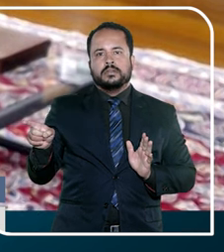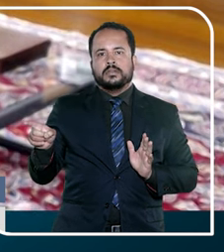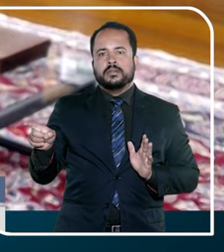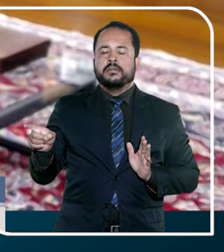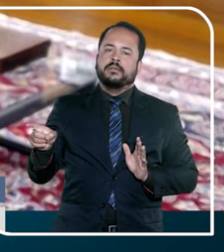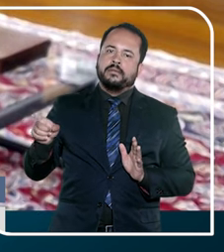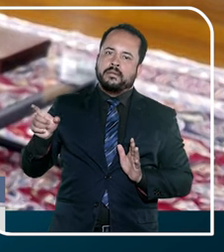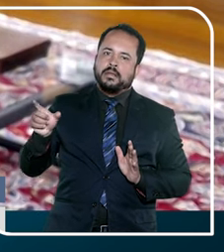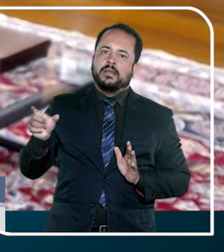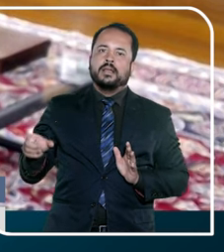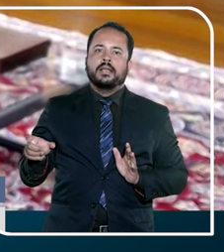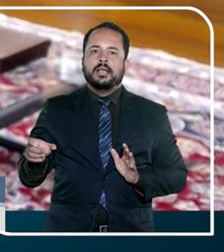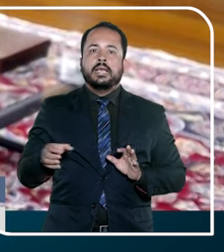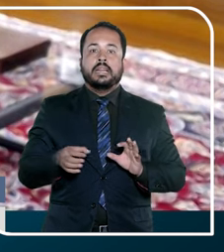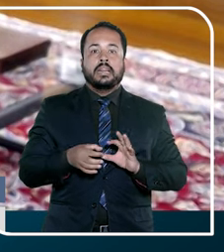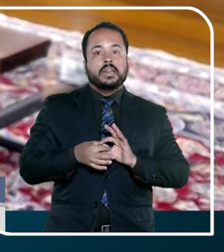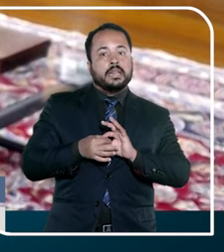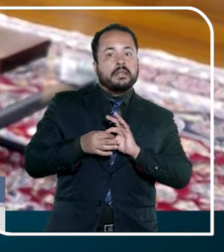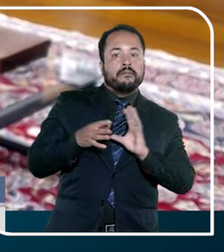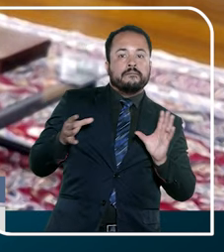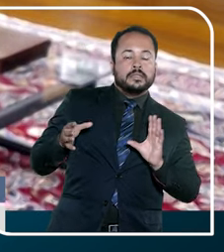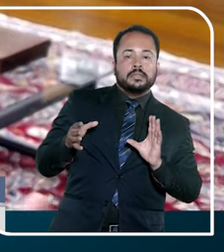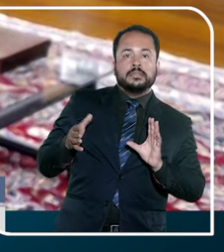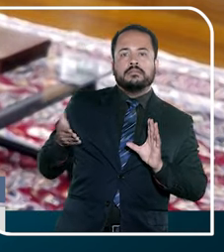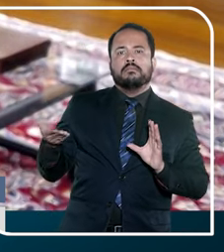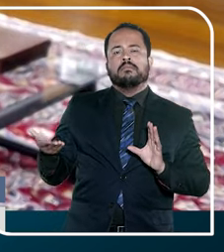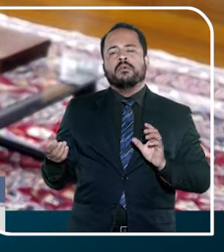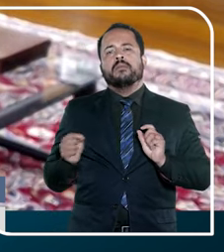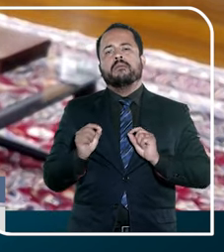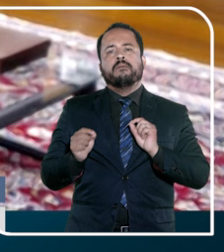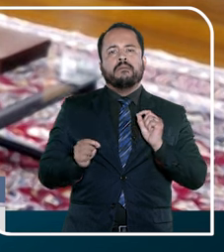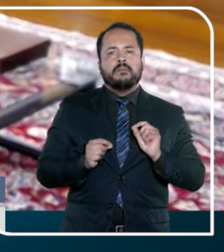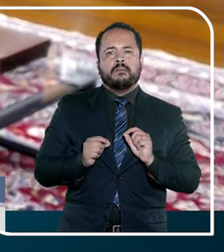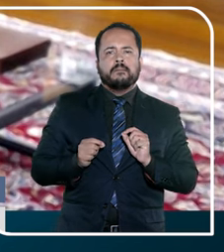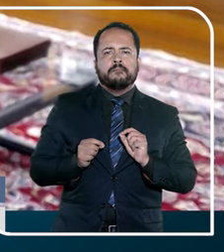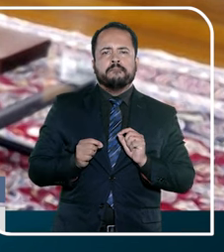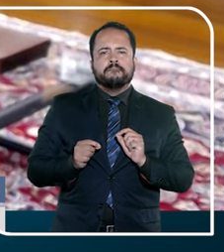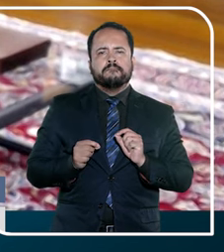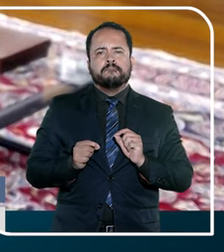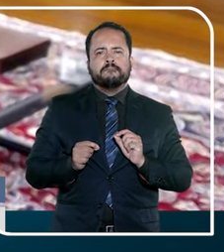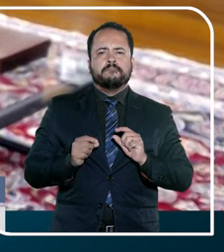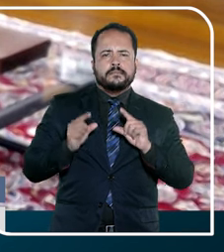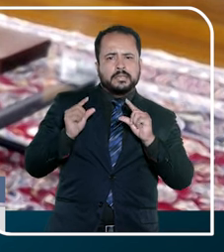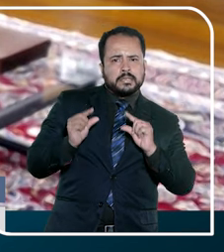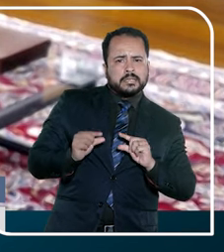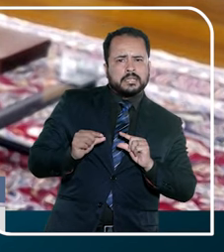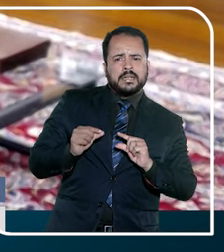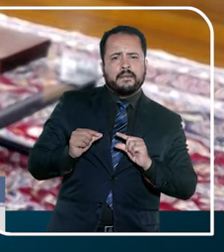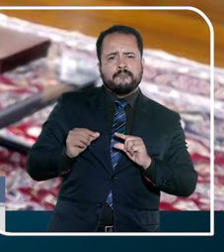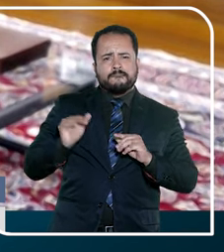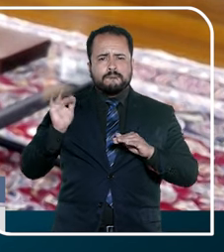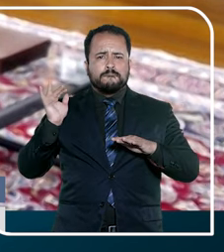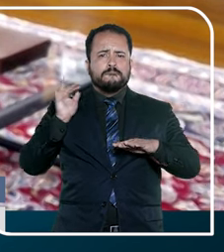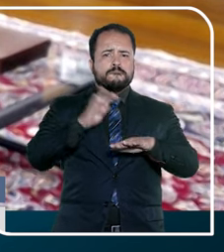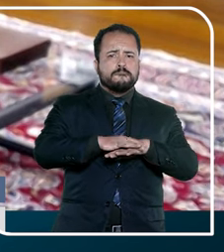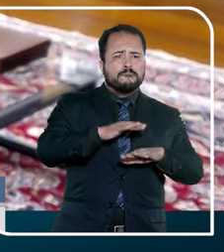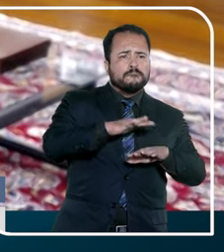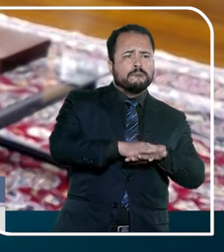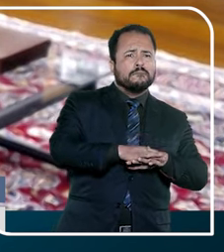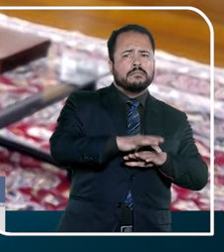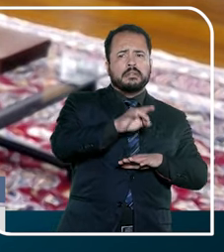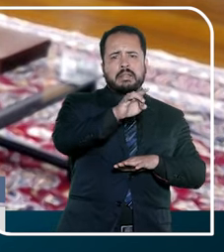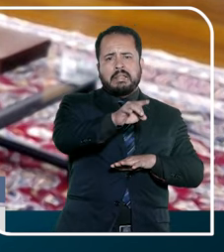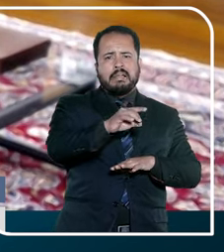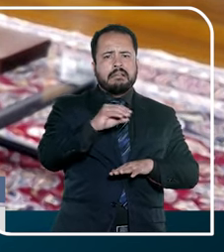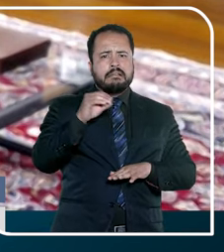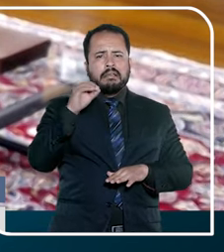admitir que por uma pequena lesão uma pequena ofensa eh o o autor desta